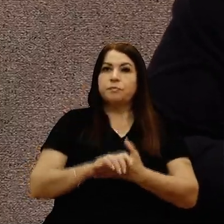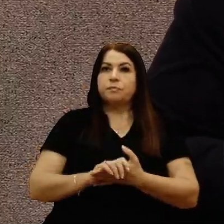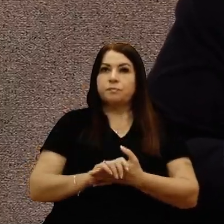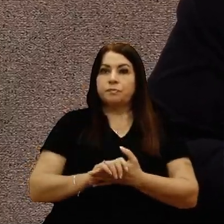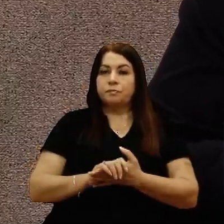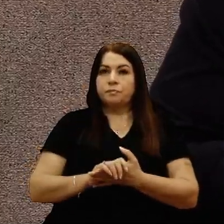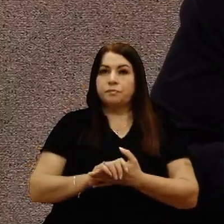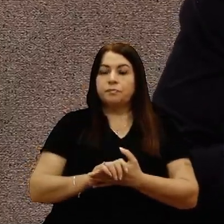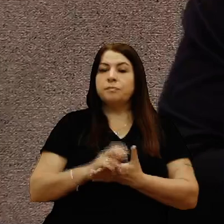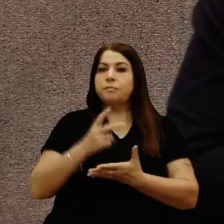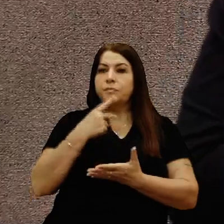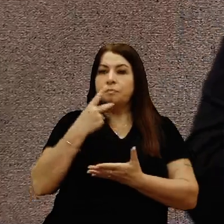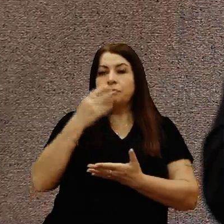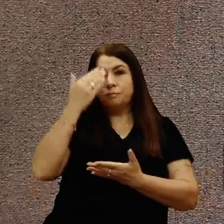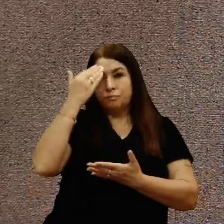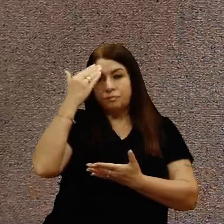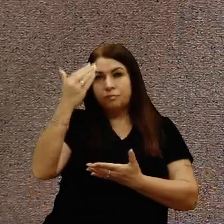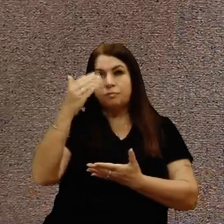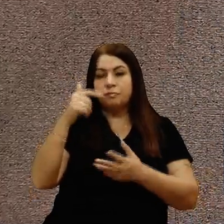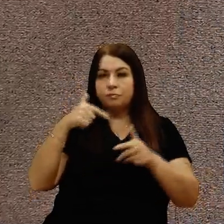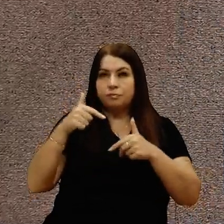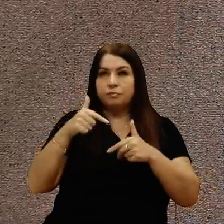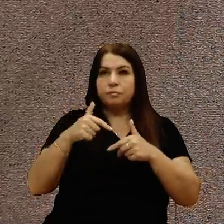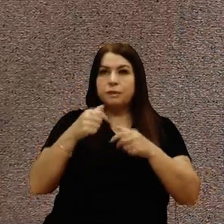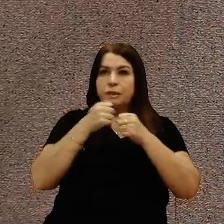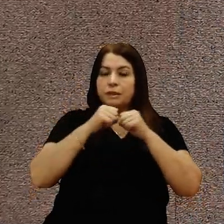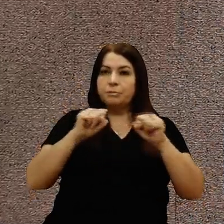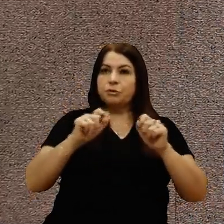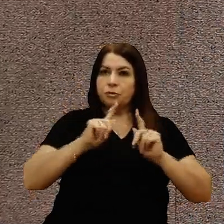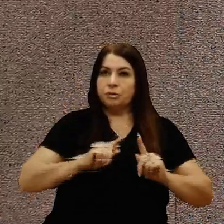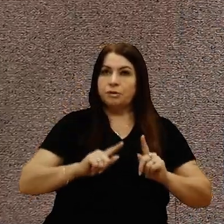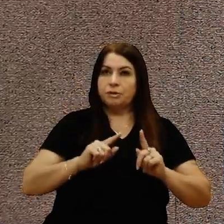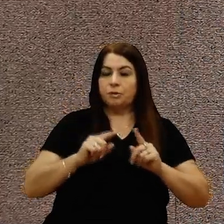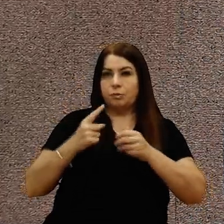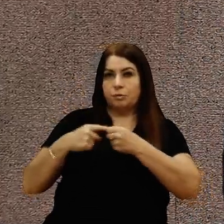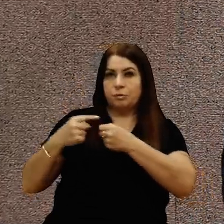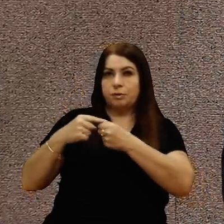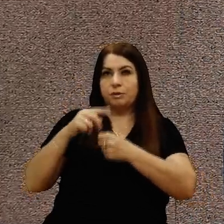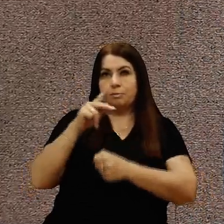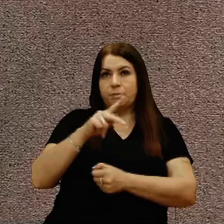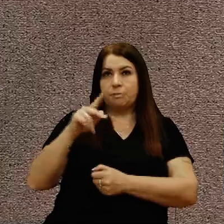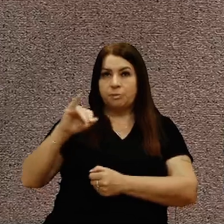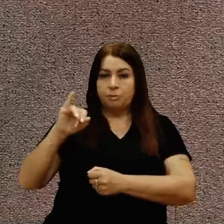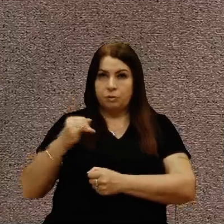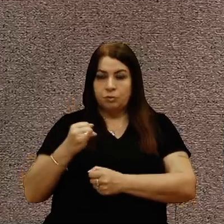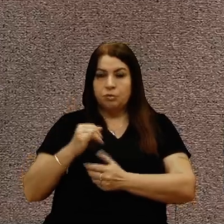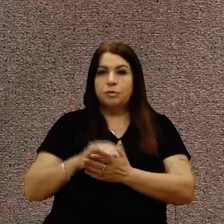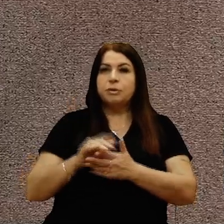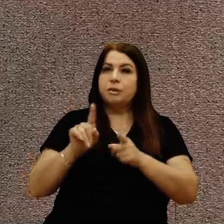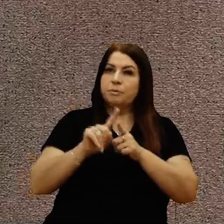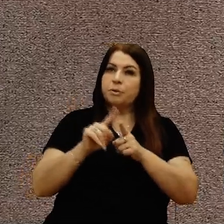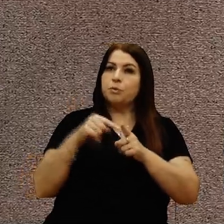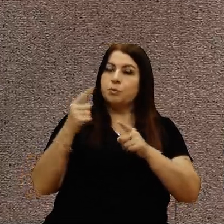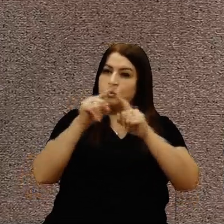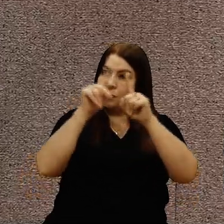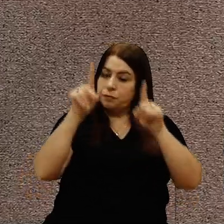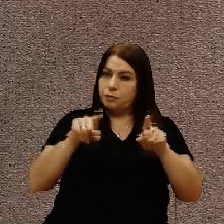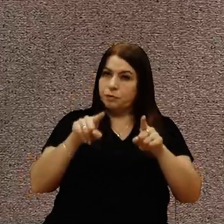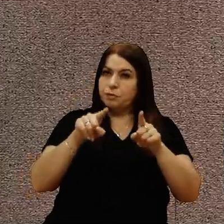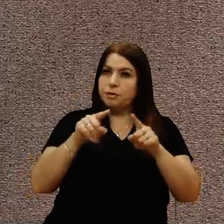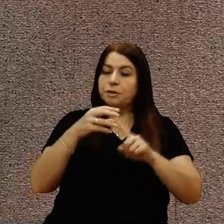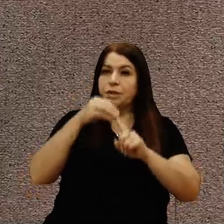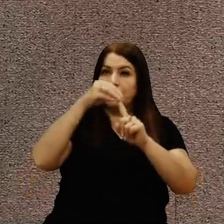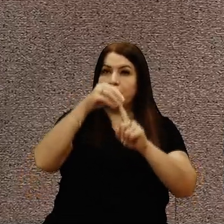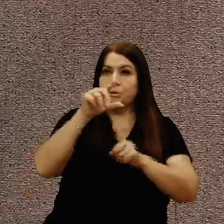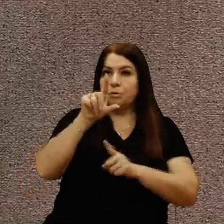aqui mencionar e agradecer o trabalho do pessoal da Secretaria de Gestão Urbana, especialmente o PPJ, e aos demais servidores, destacando